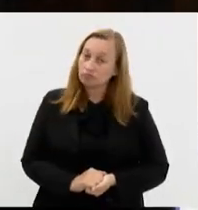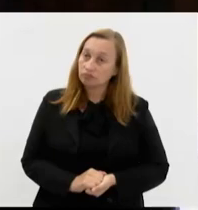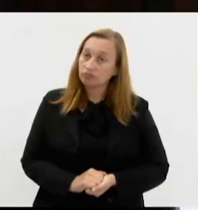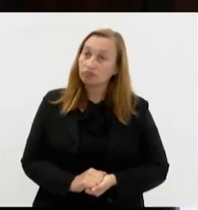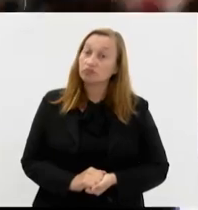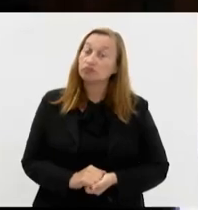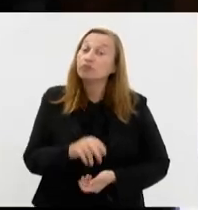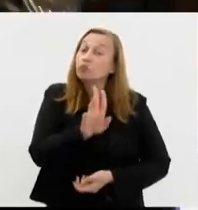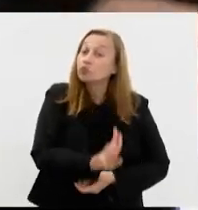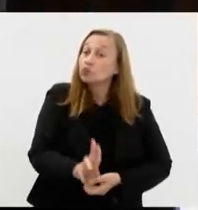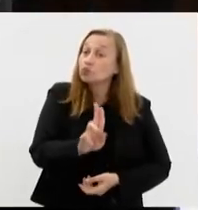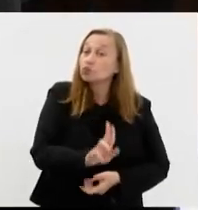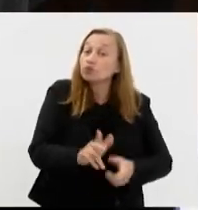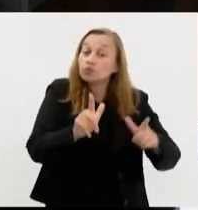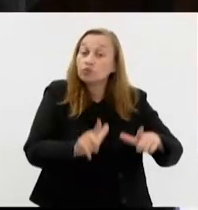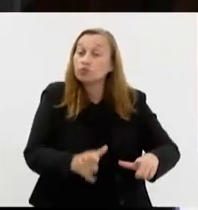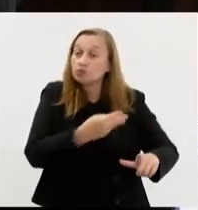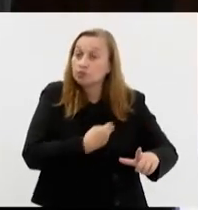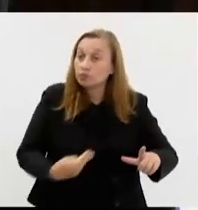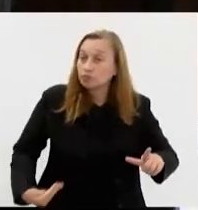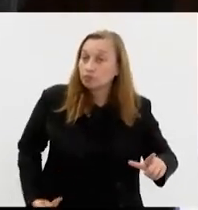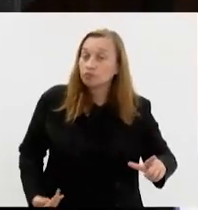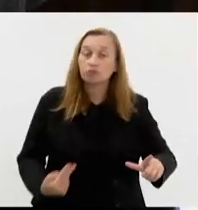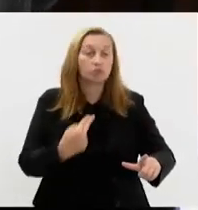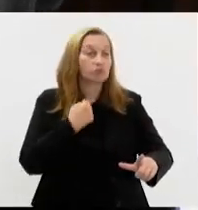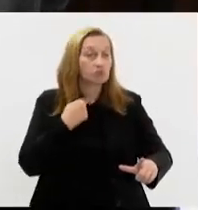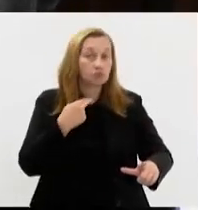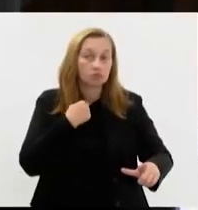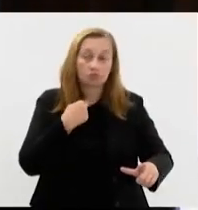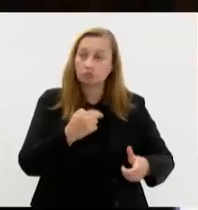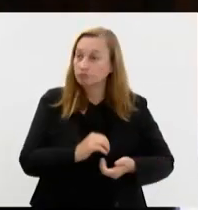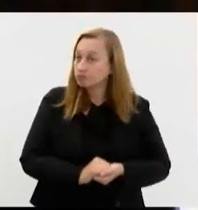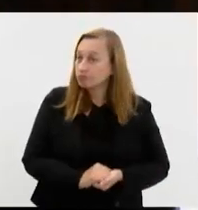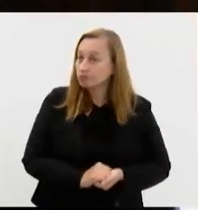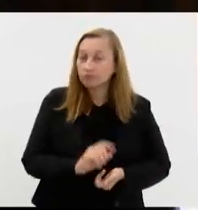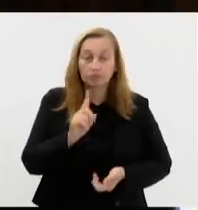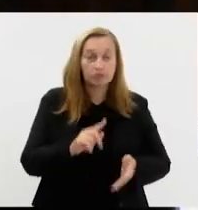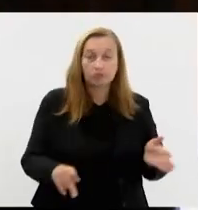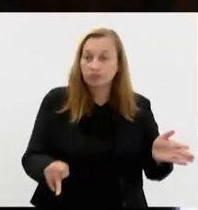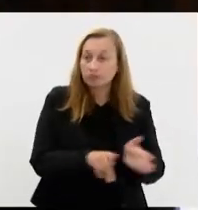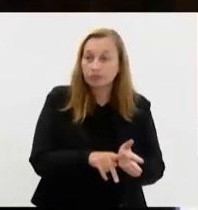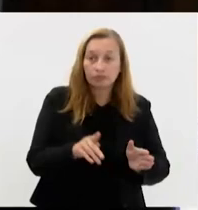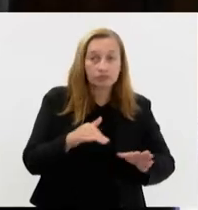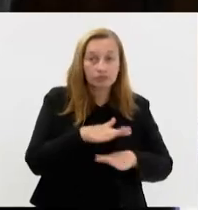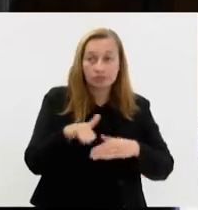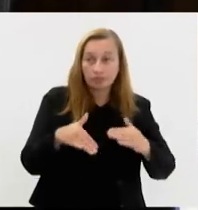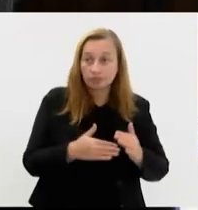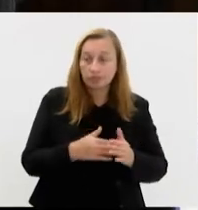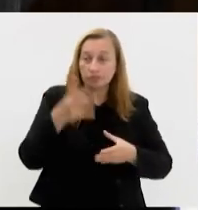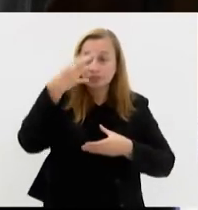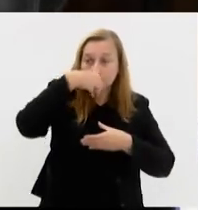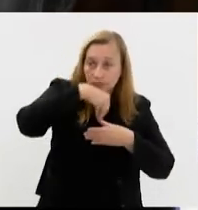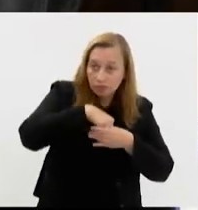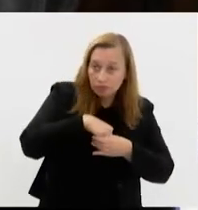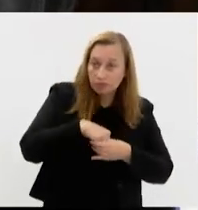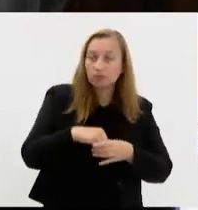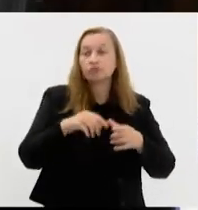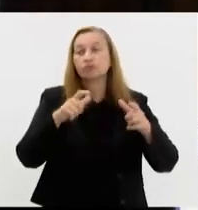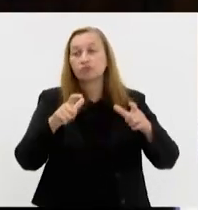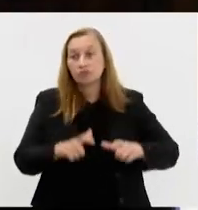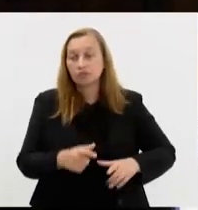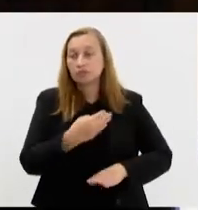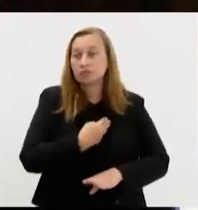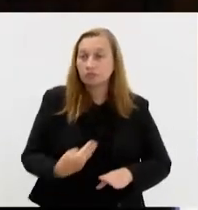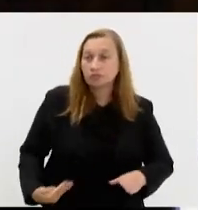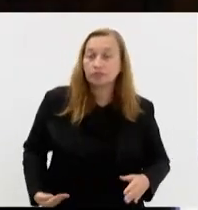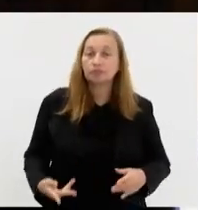do acesso àquele local que não é franqueado a todos que não é uma praça pública para dentro desse bem público fazer